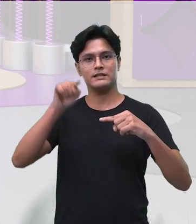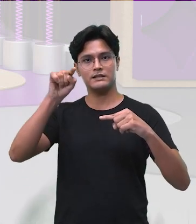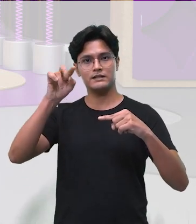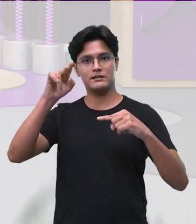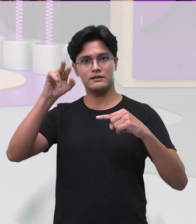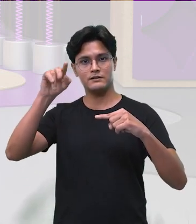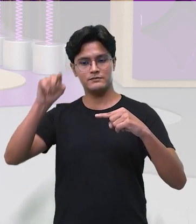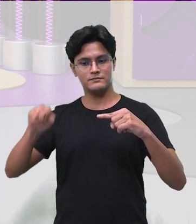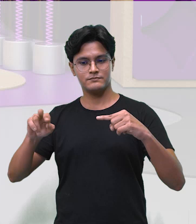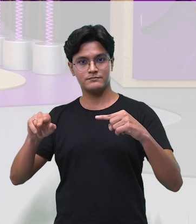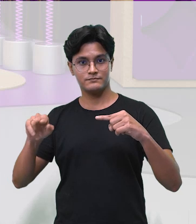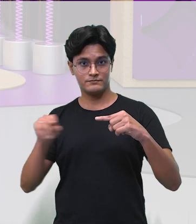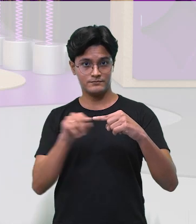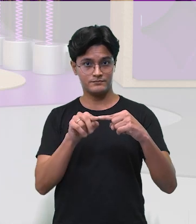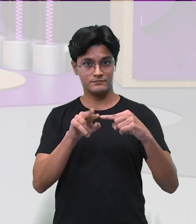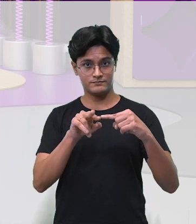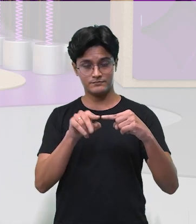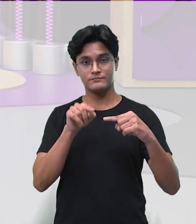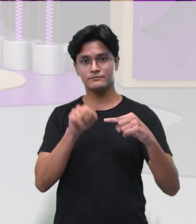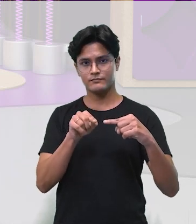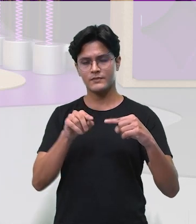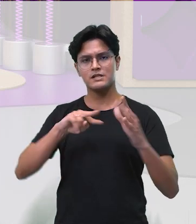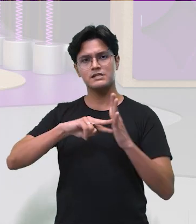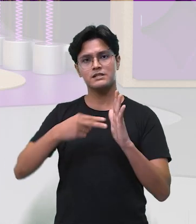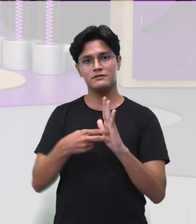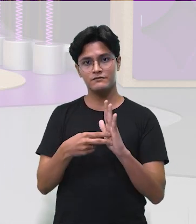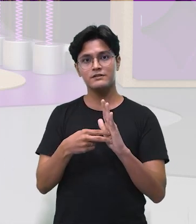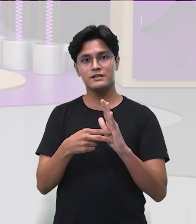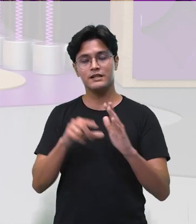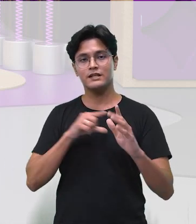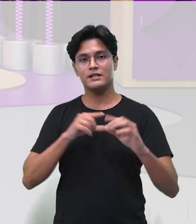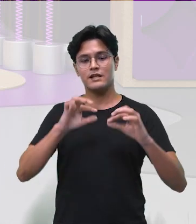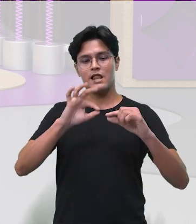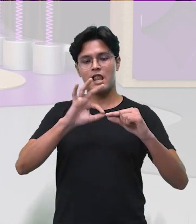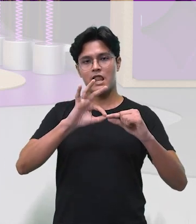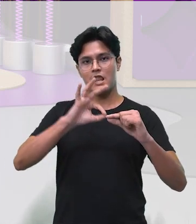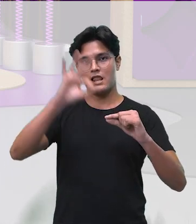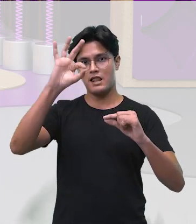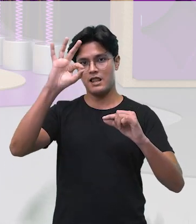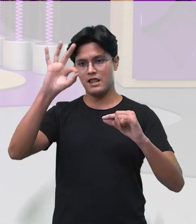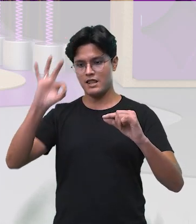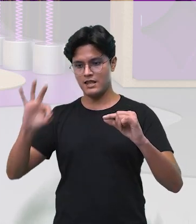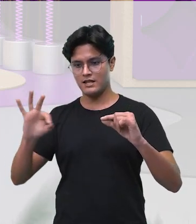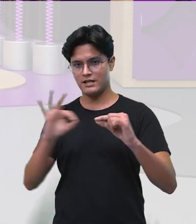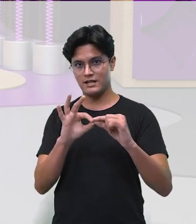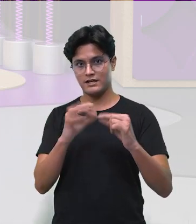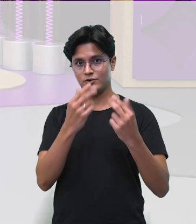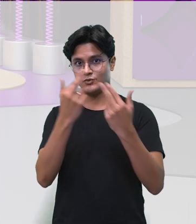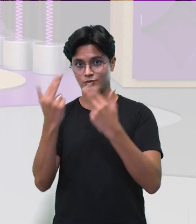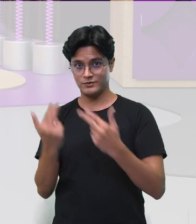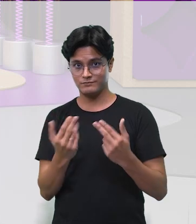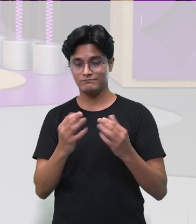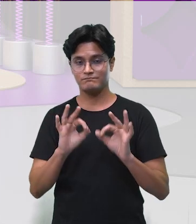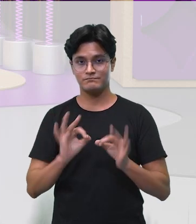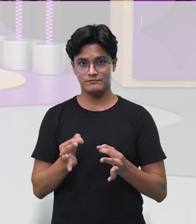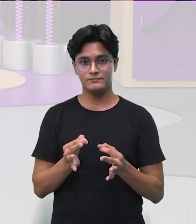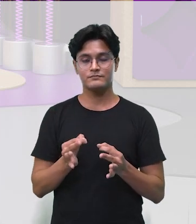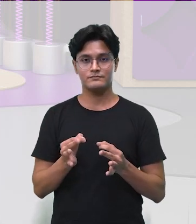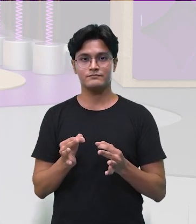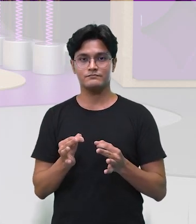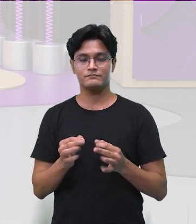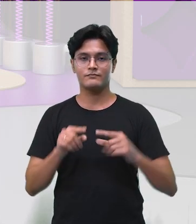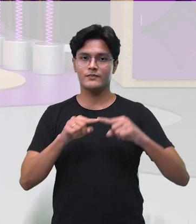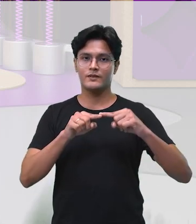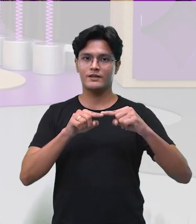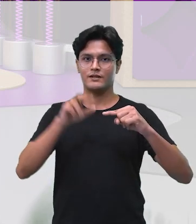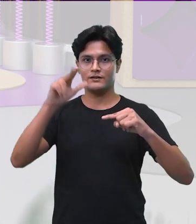está nos dizendo que é um triângulo que possui os lados iguais. Tudo bem? Um triângulo equilátero,